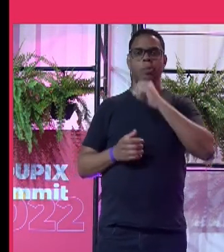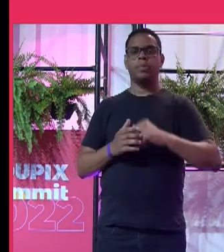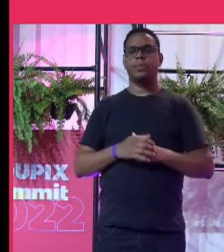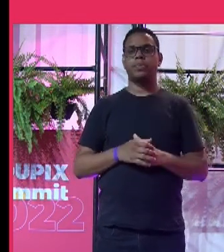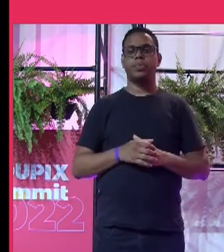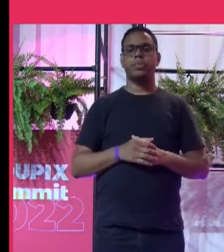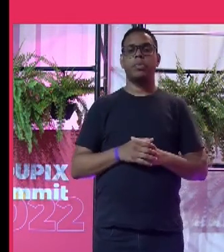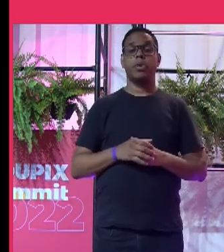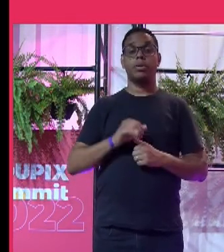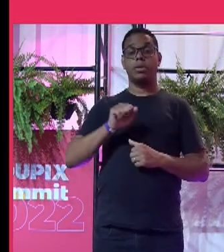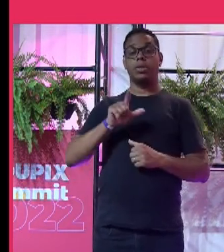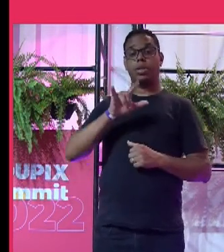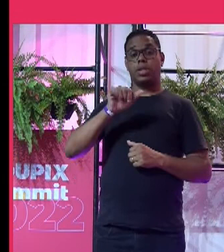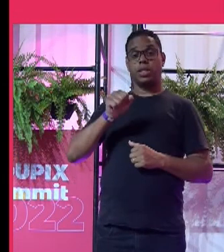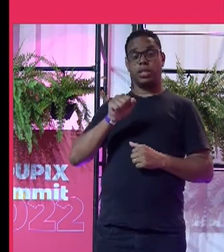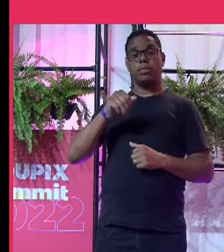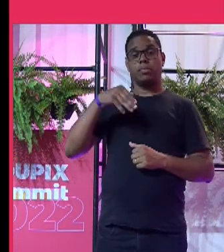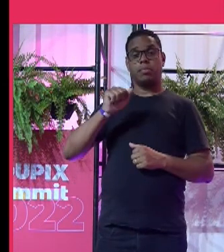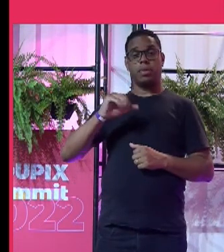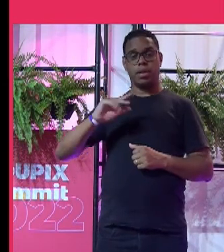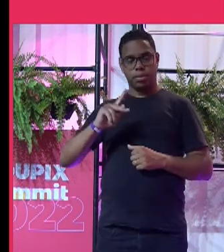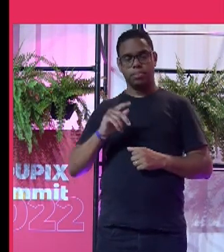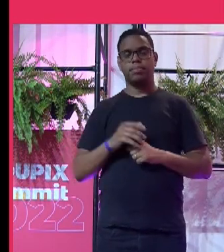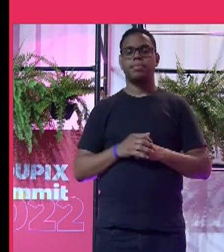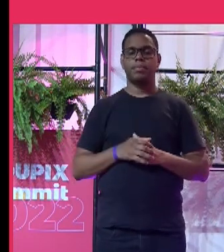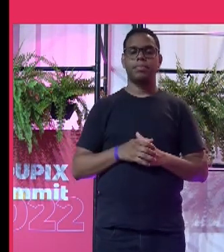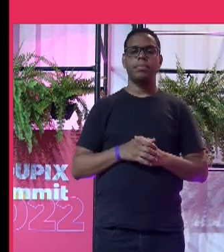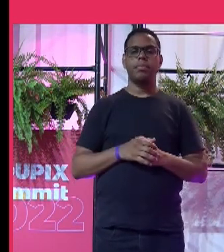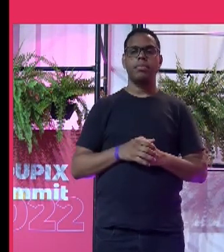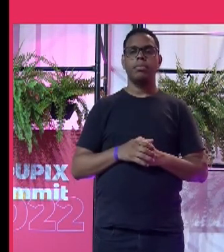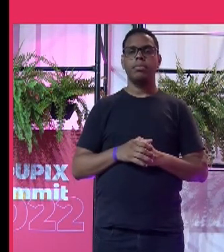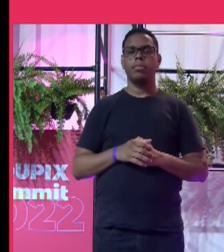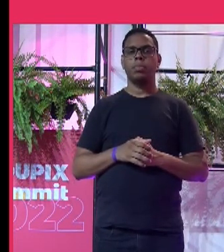A Jelly Smack, ela é...